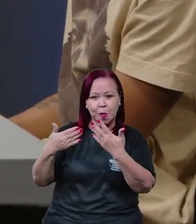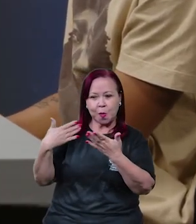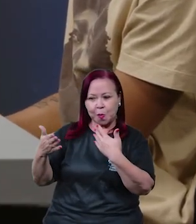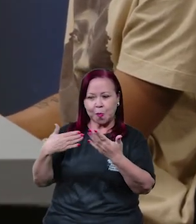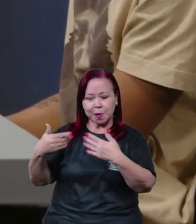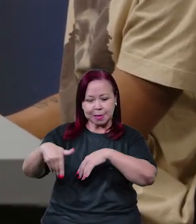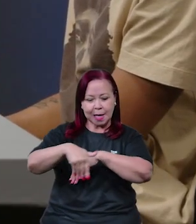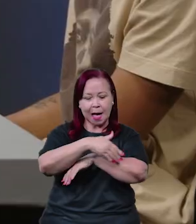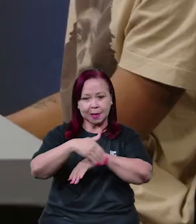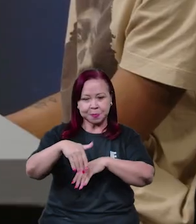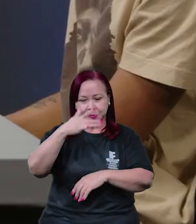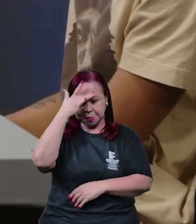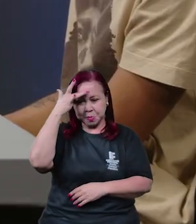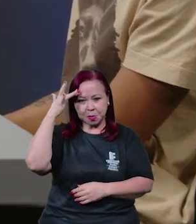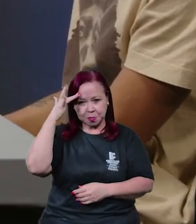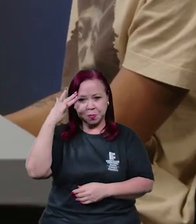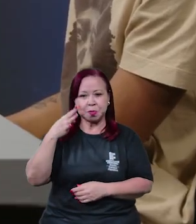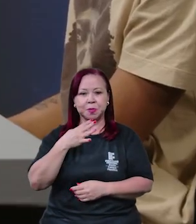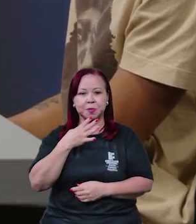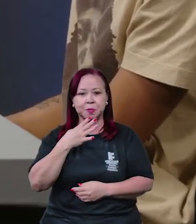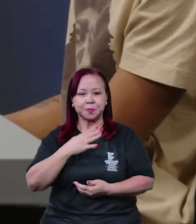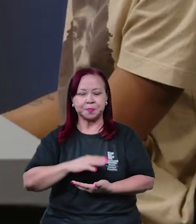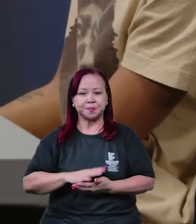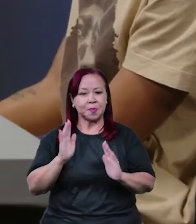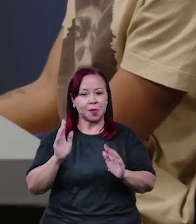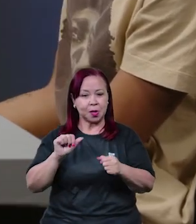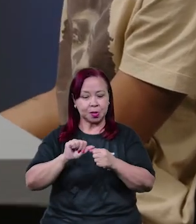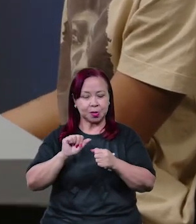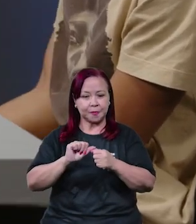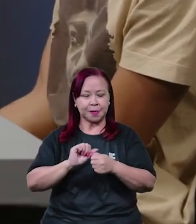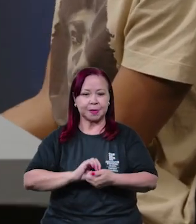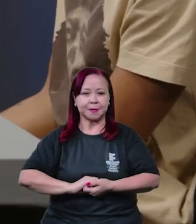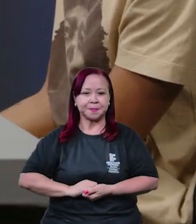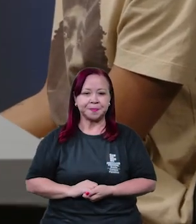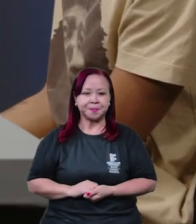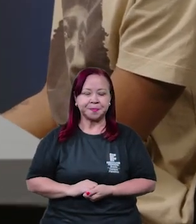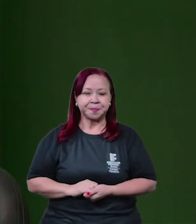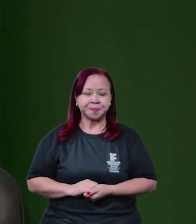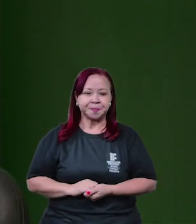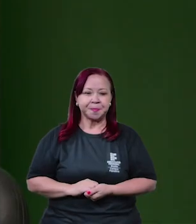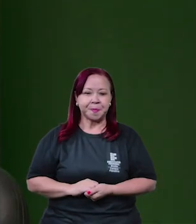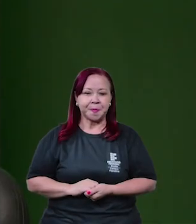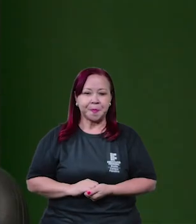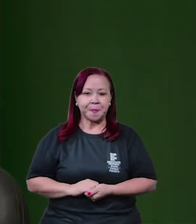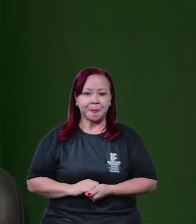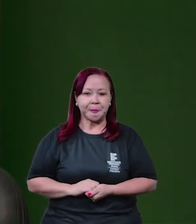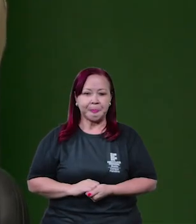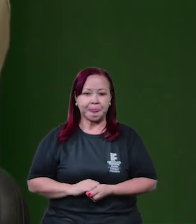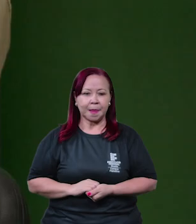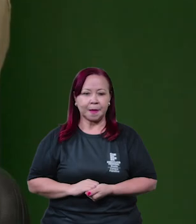porque é uma delícia. Eu adoro. Que lindo. É,